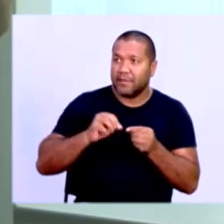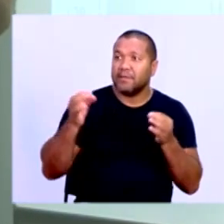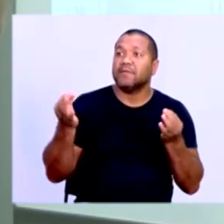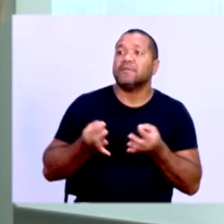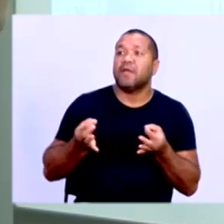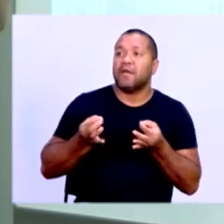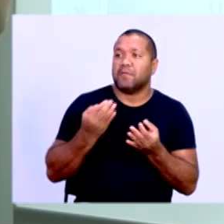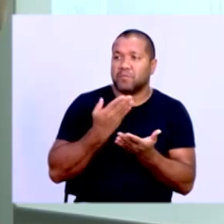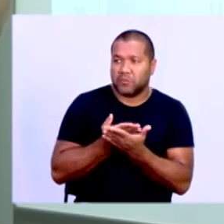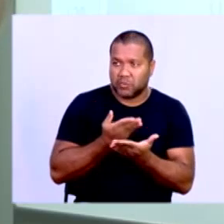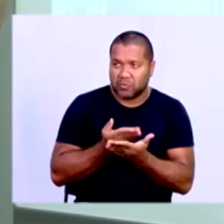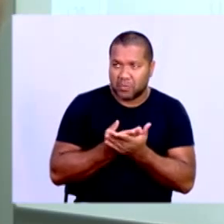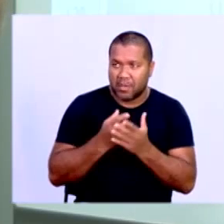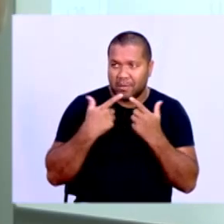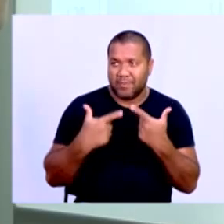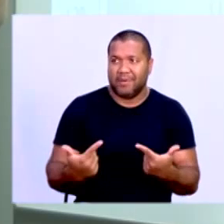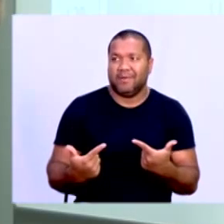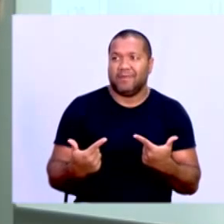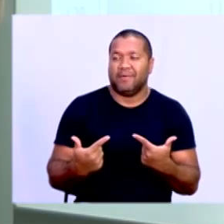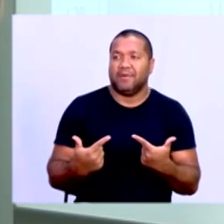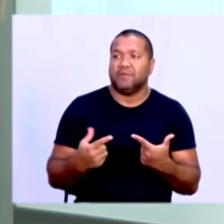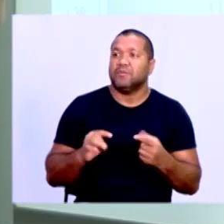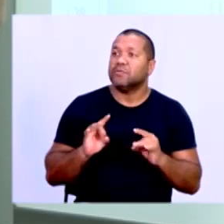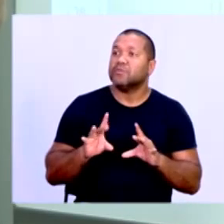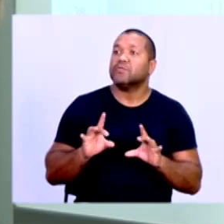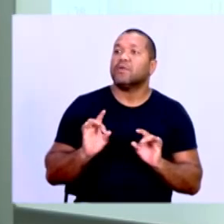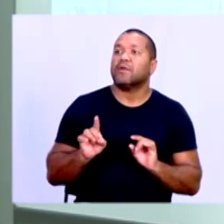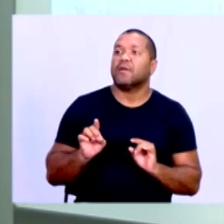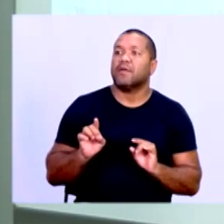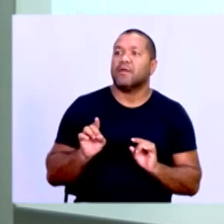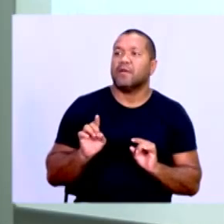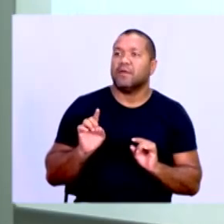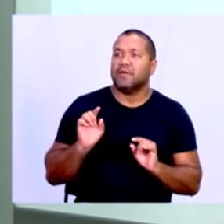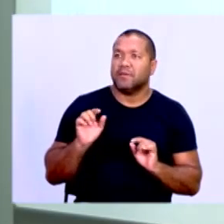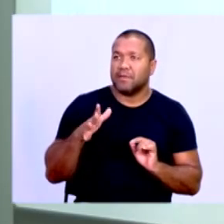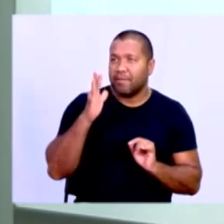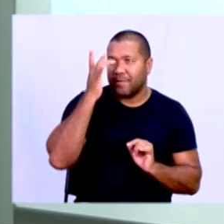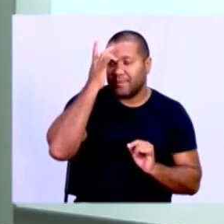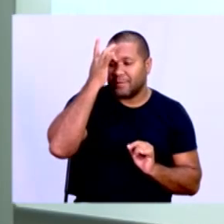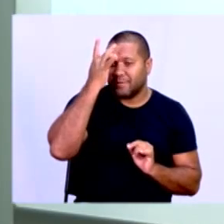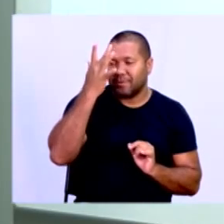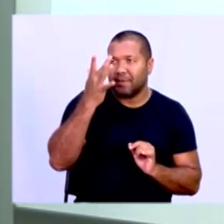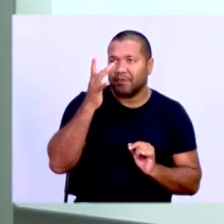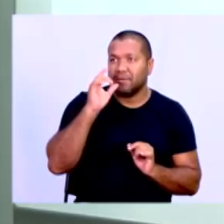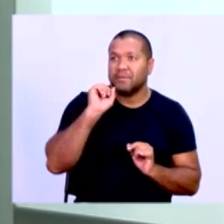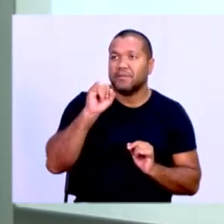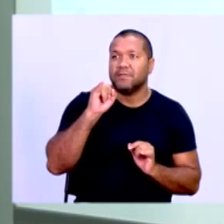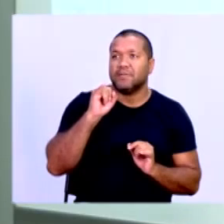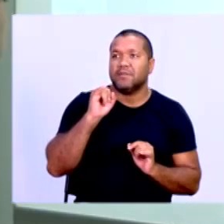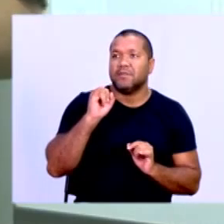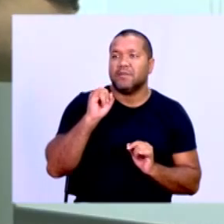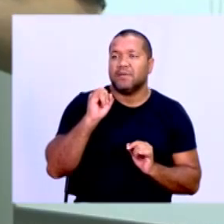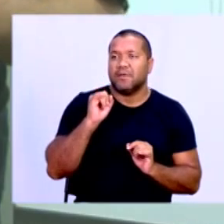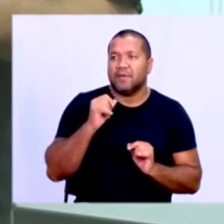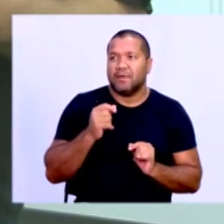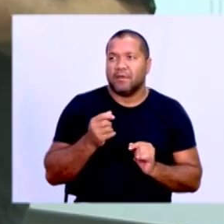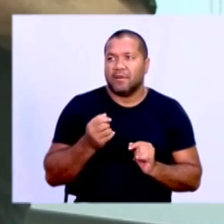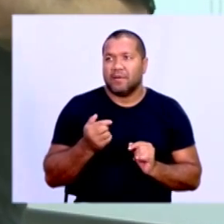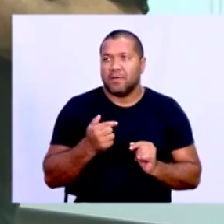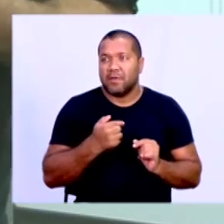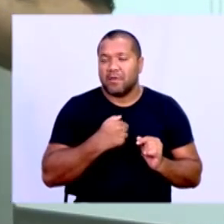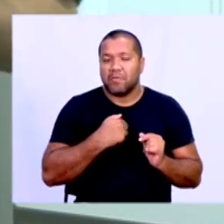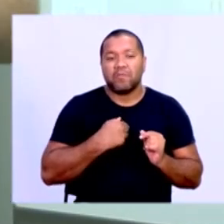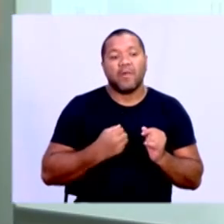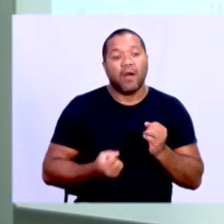certo, estudar uma linguagem. Só que aí seria muito mais fácil se eu utilizasse um